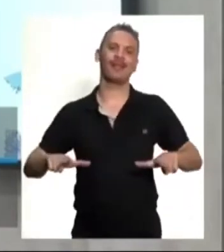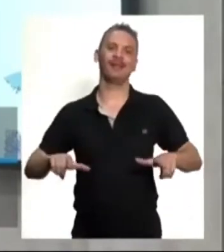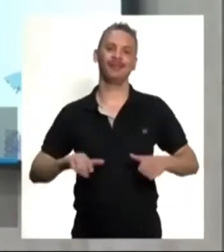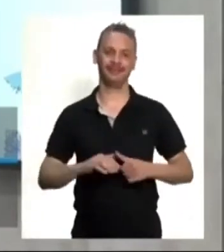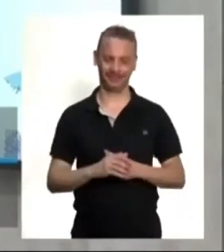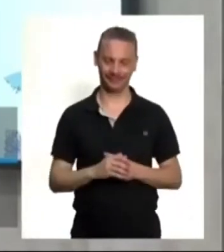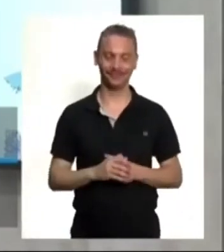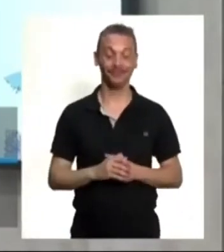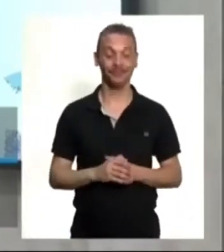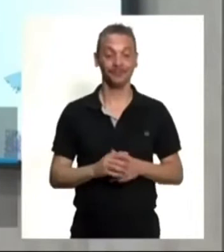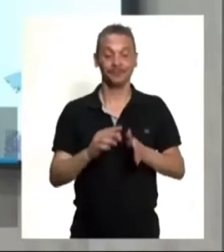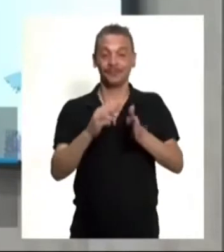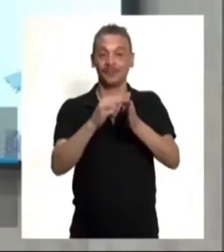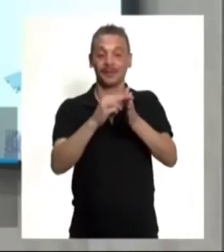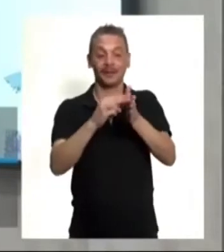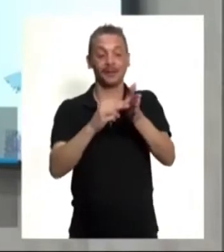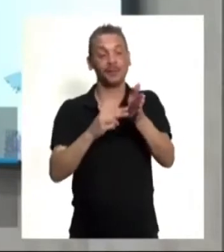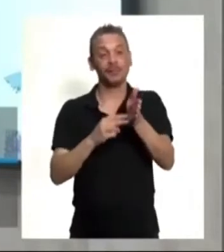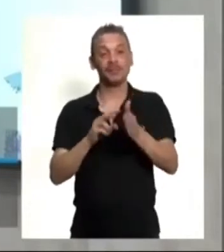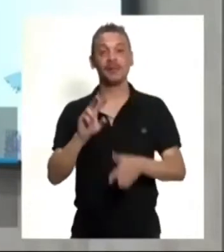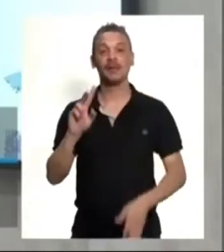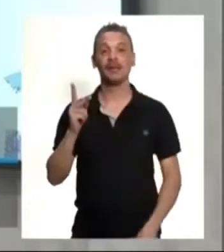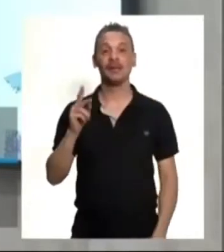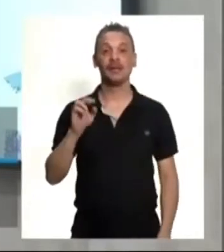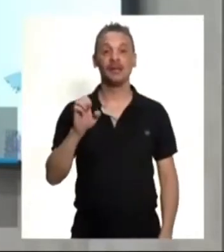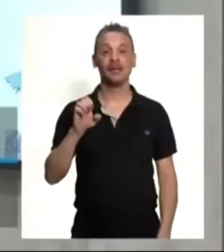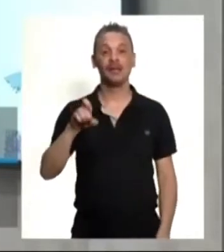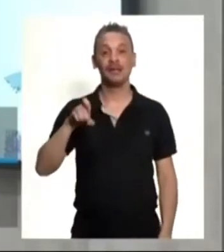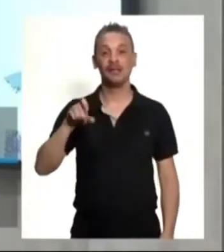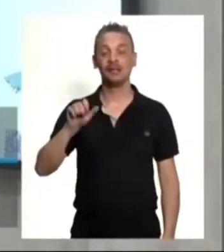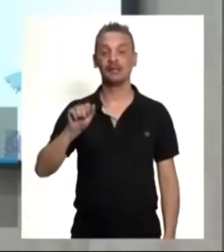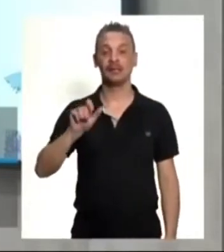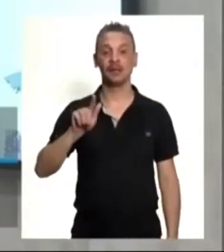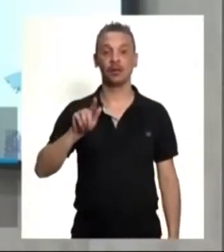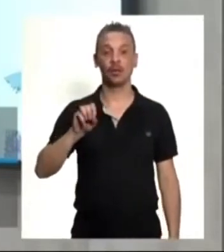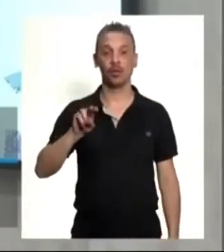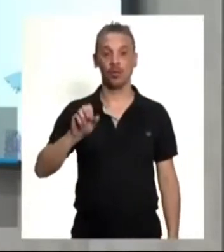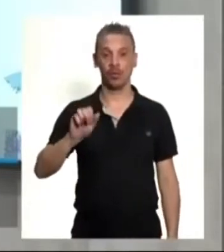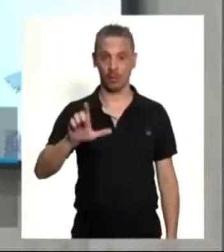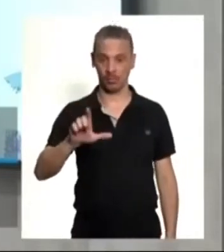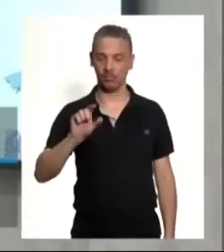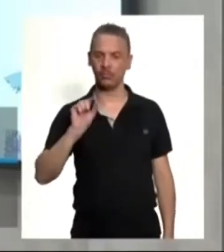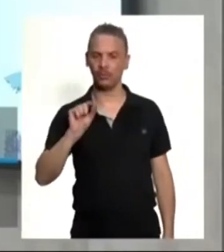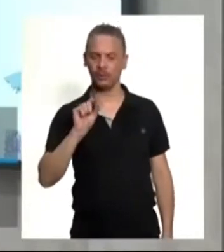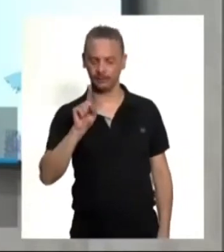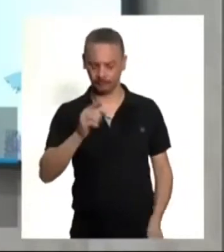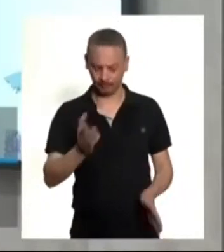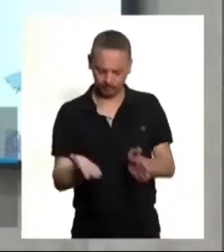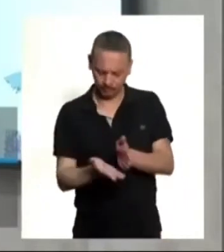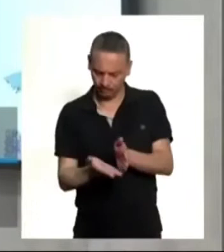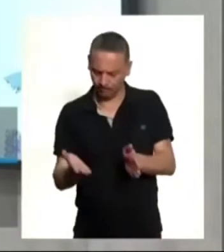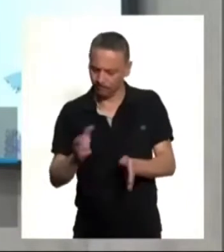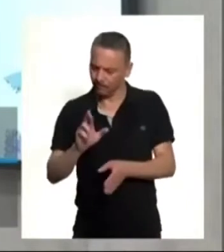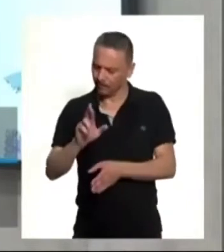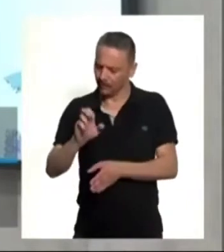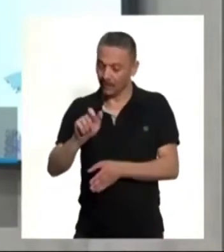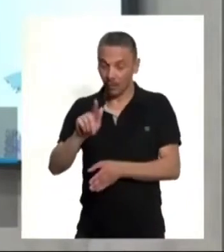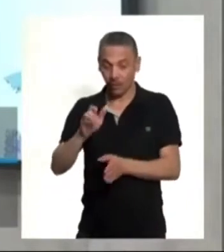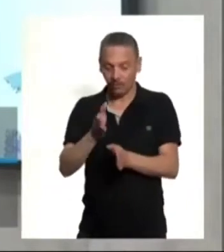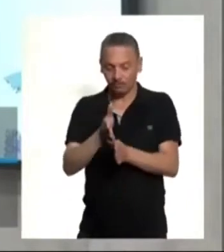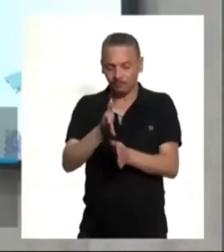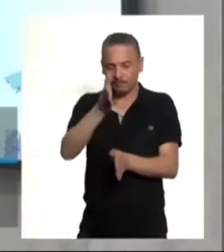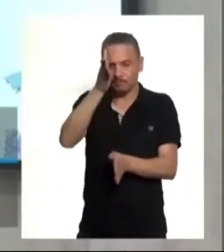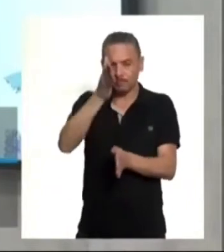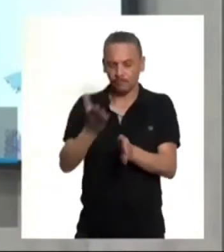disser um prisma hexagonal regular, veja, primeiramente, por ser regular, ele é reto, é um prisma reto, e